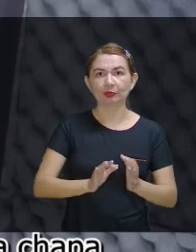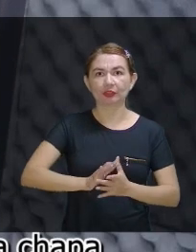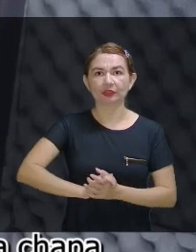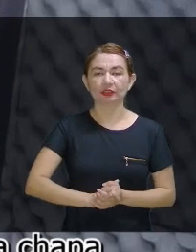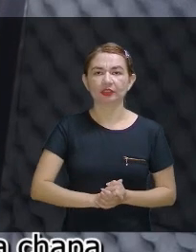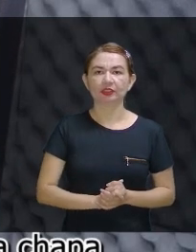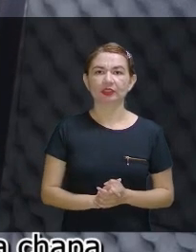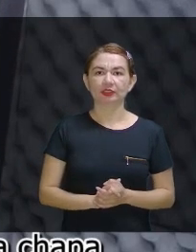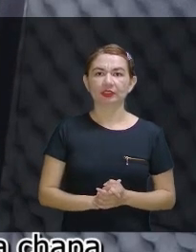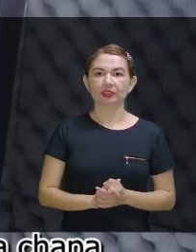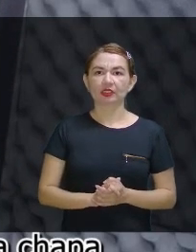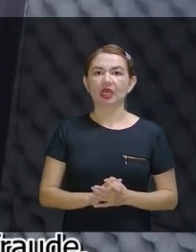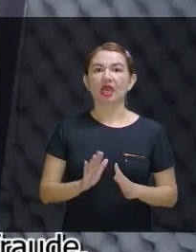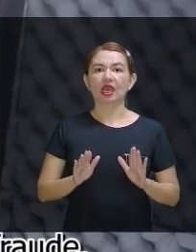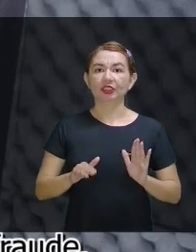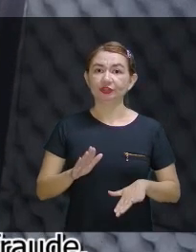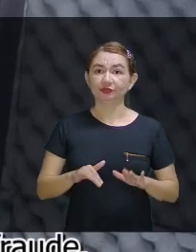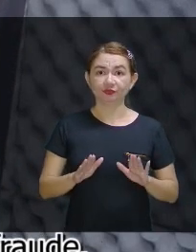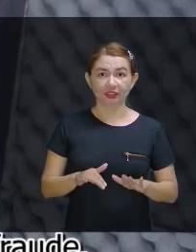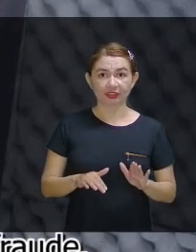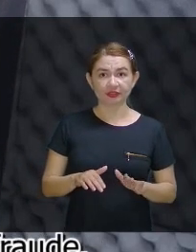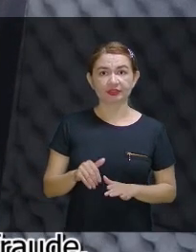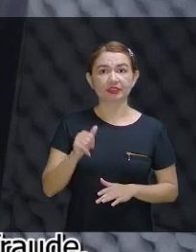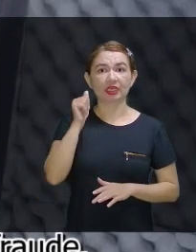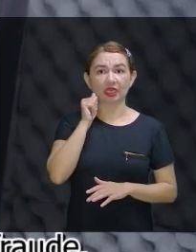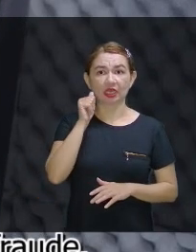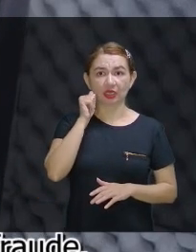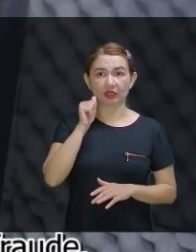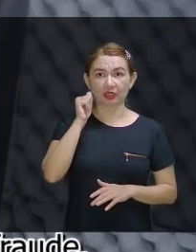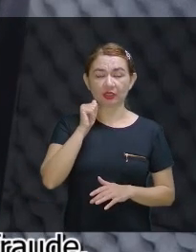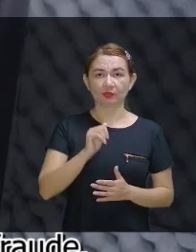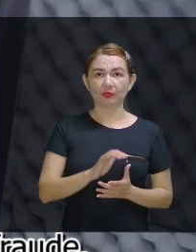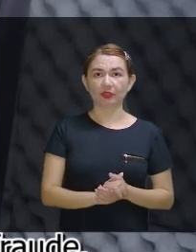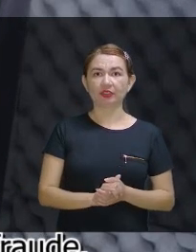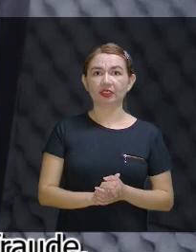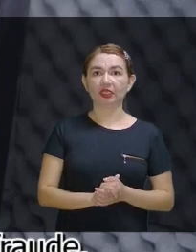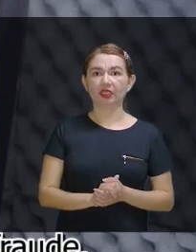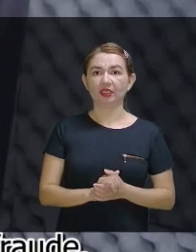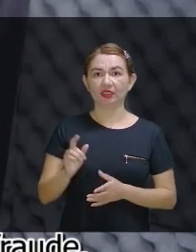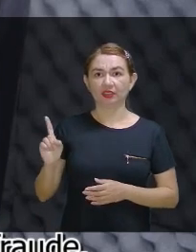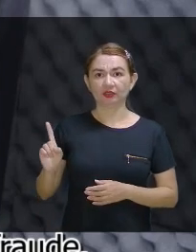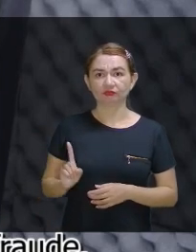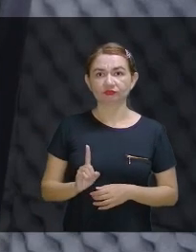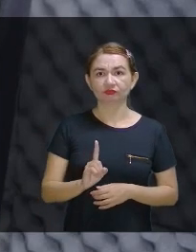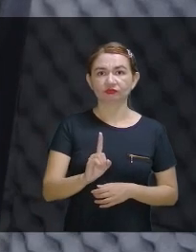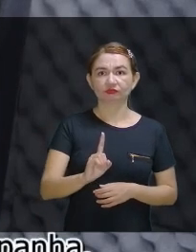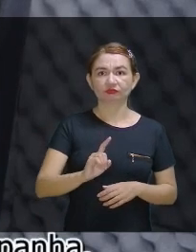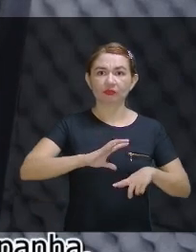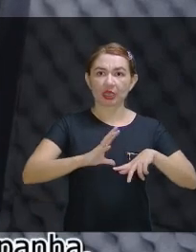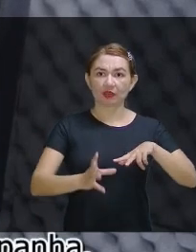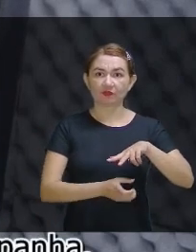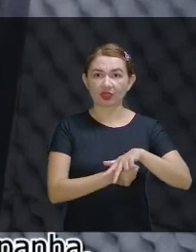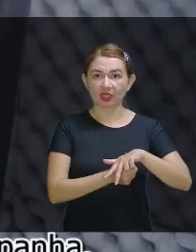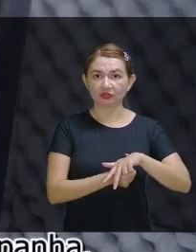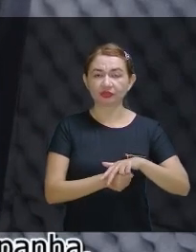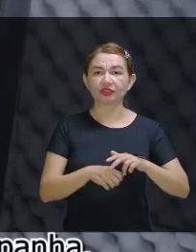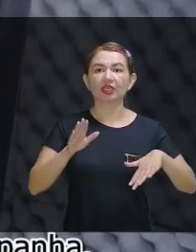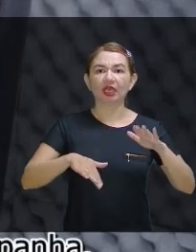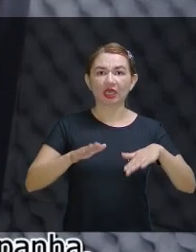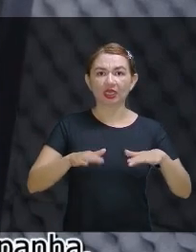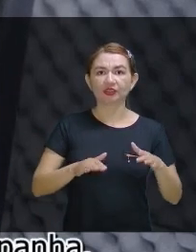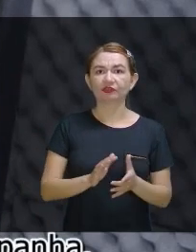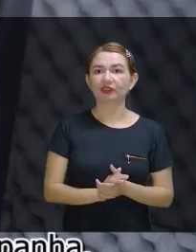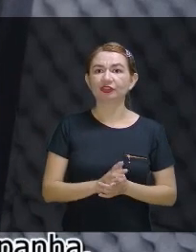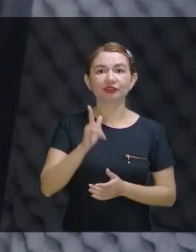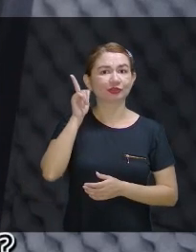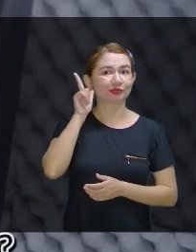na da mulher desembargadora estar ali Vanderlei naquela chapa e Terezinha. não fazer votos significa que ela está ali com uma fraude. Às vezes elas são realmente